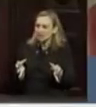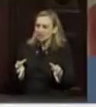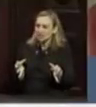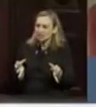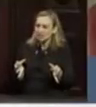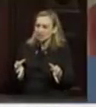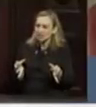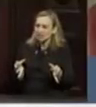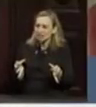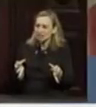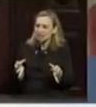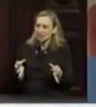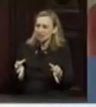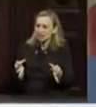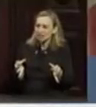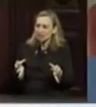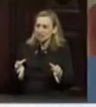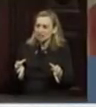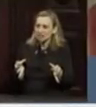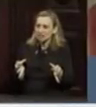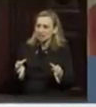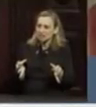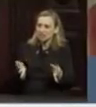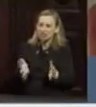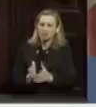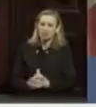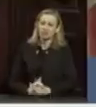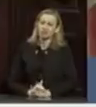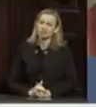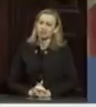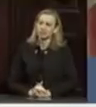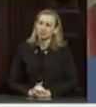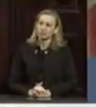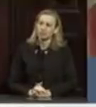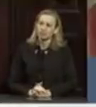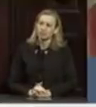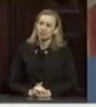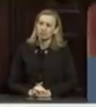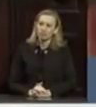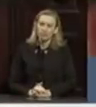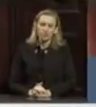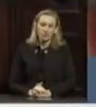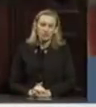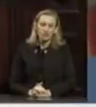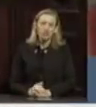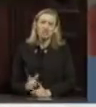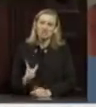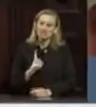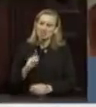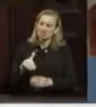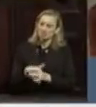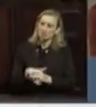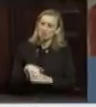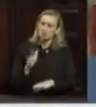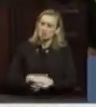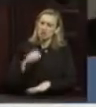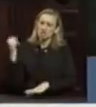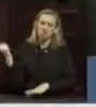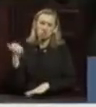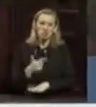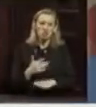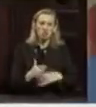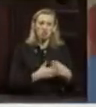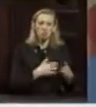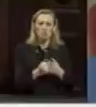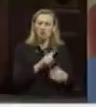quase 50 mil votos. Tem quase 50 mil votos. Muito mais voto do que alguns decadentes que tentam se